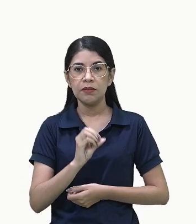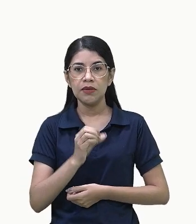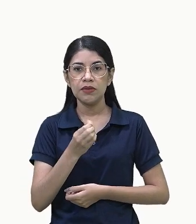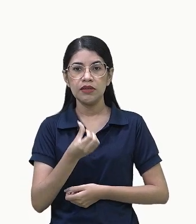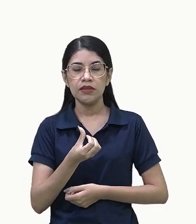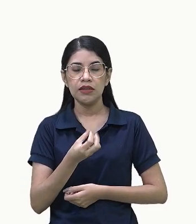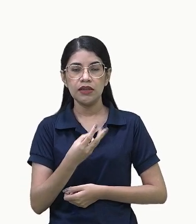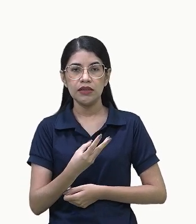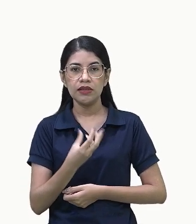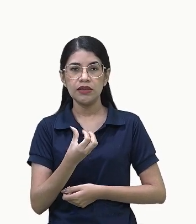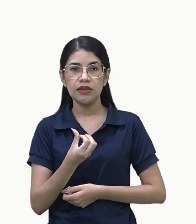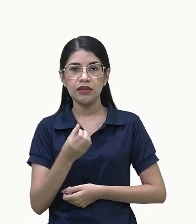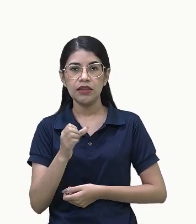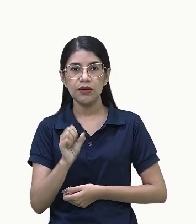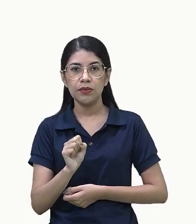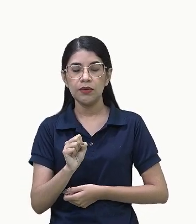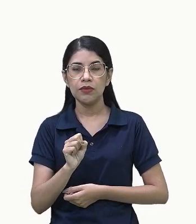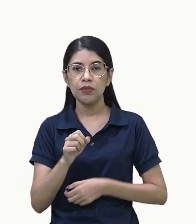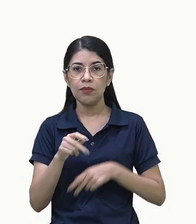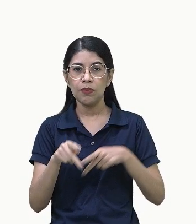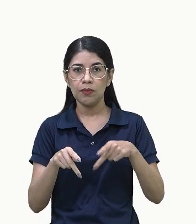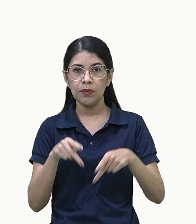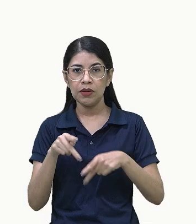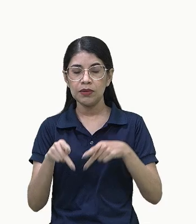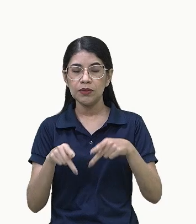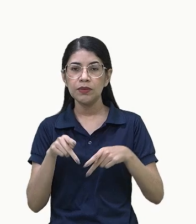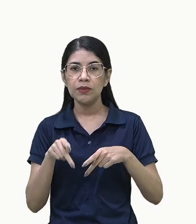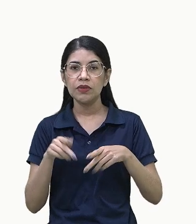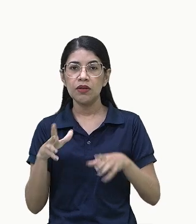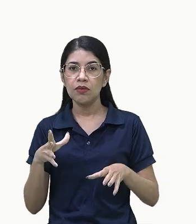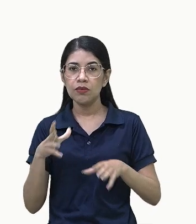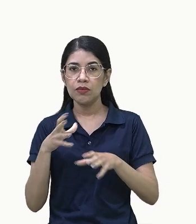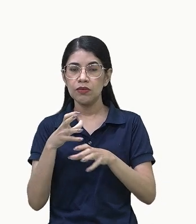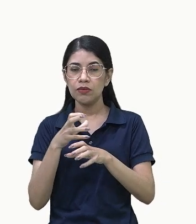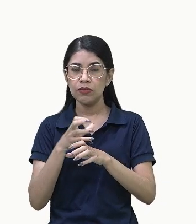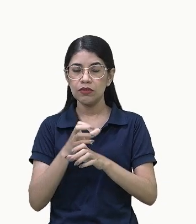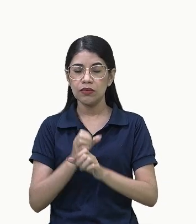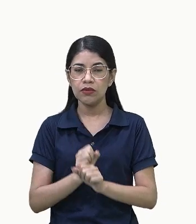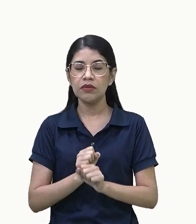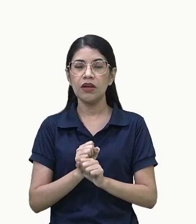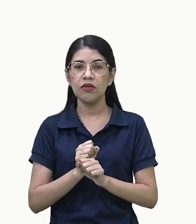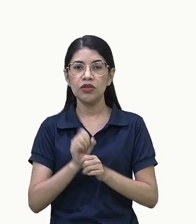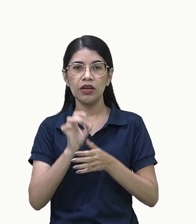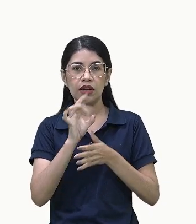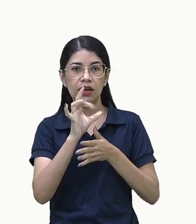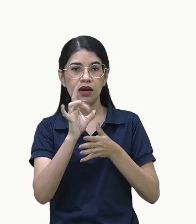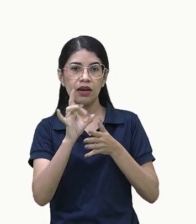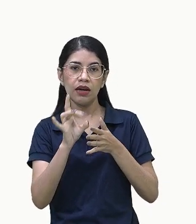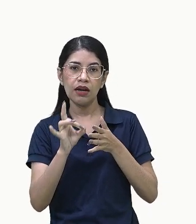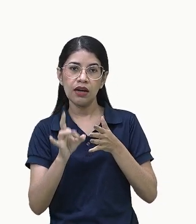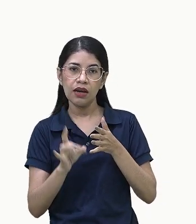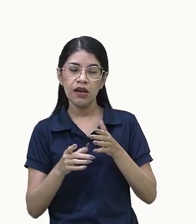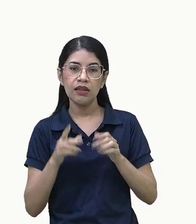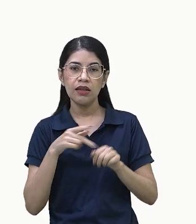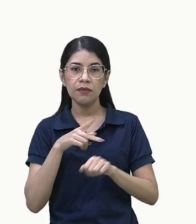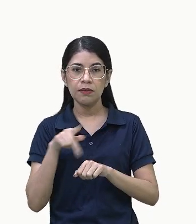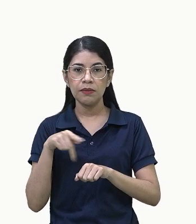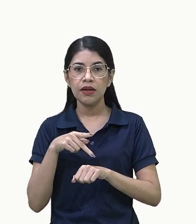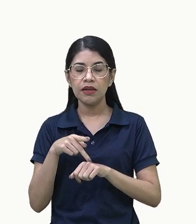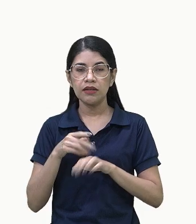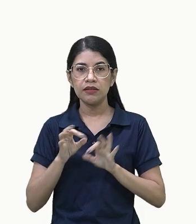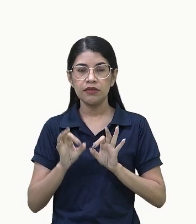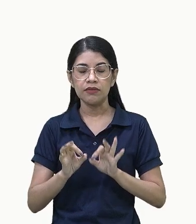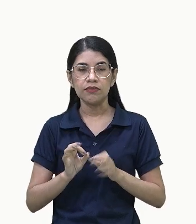30.368 pessoas. Esse valor é justamente o somatório desses elementos que eu destaquei aqui em